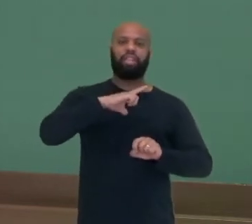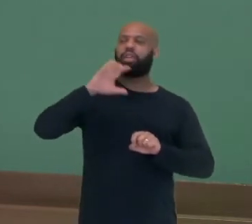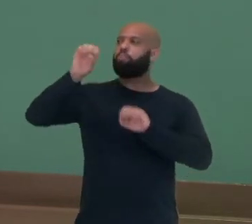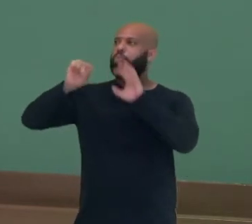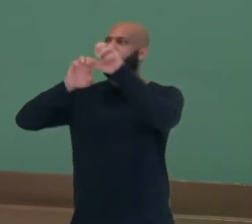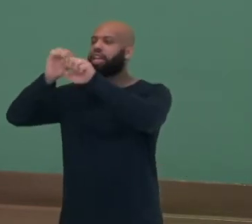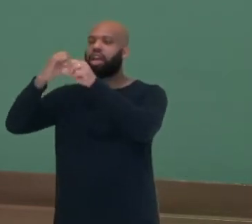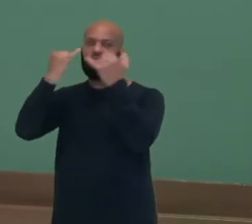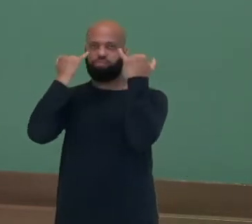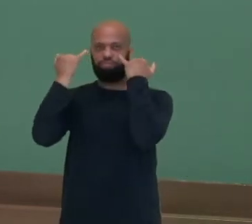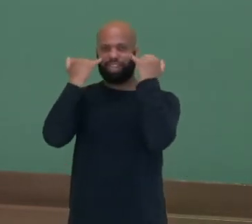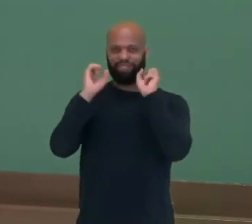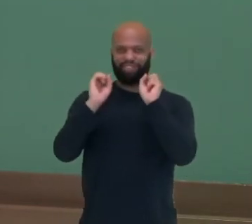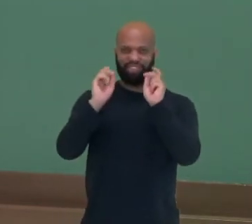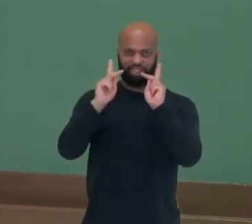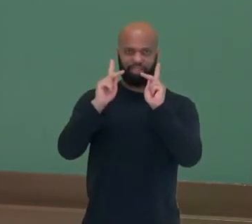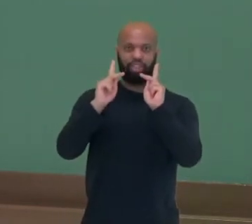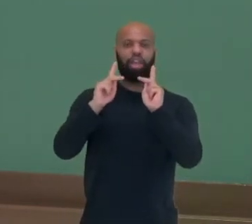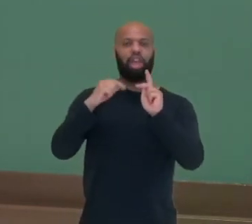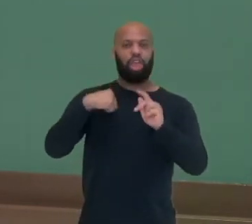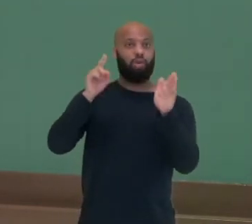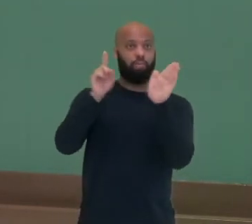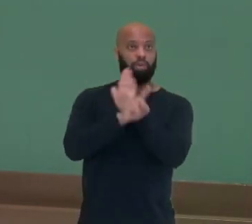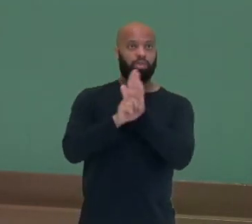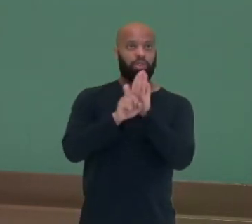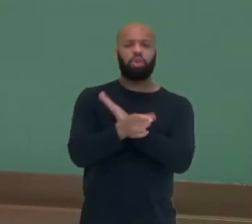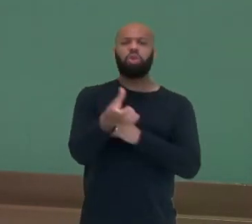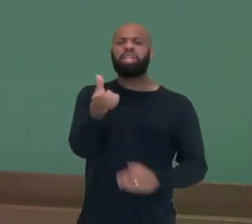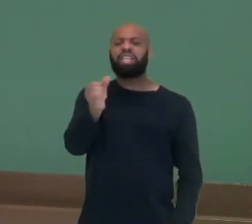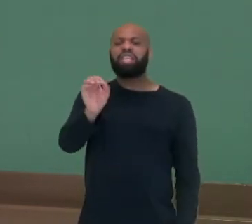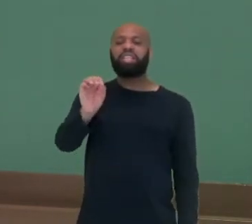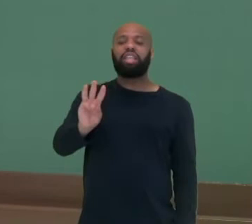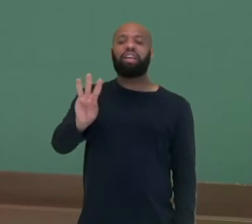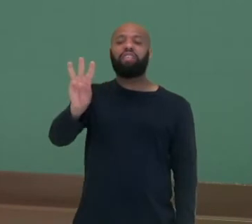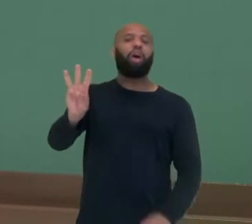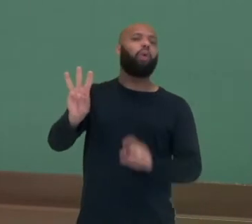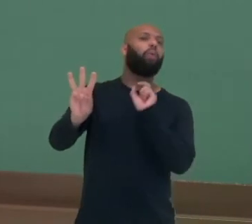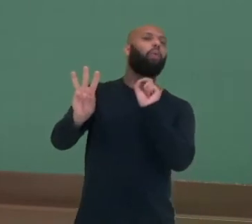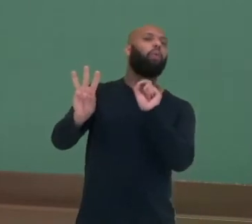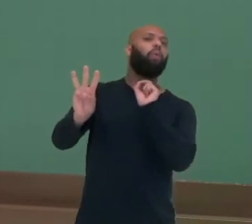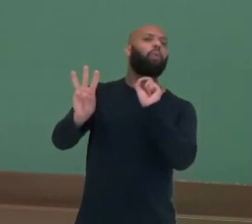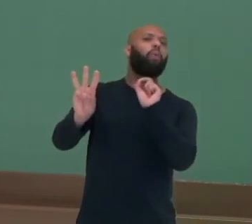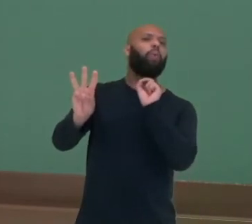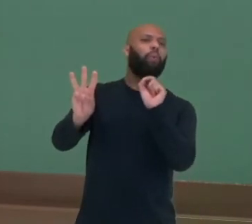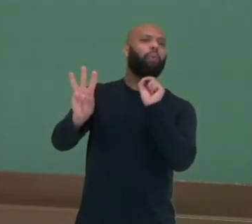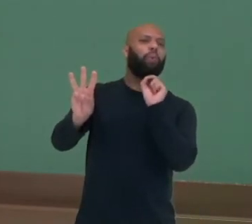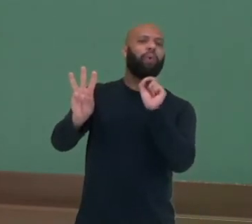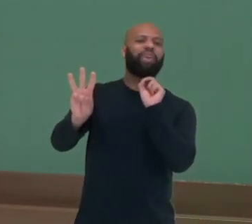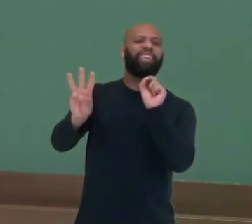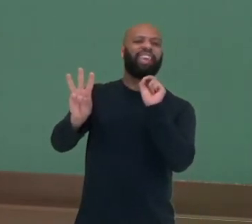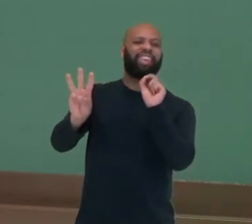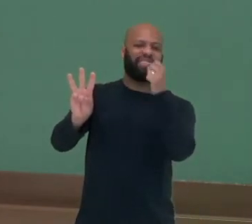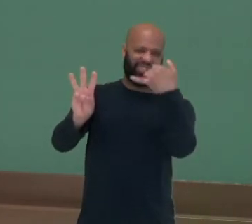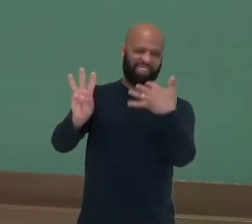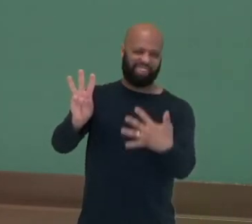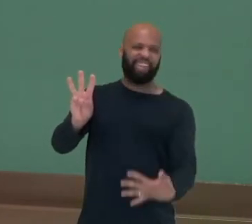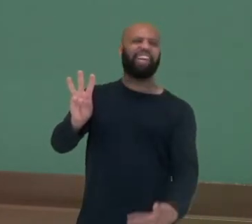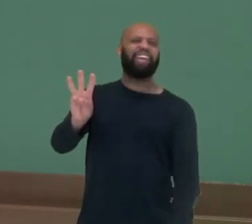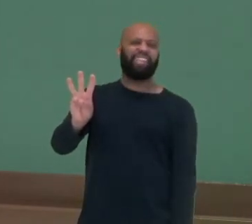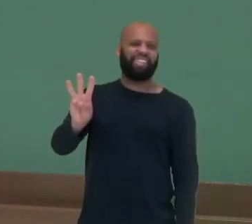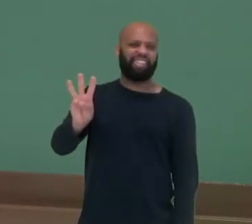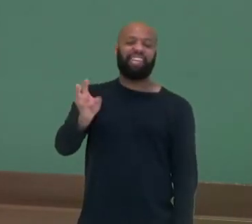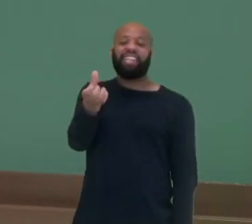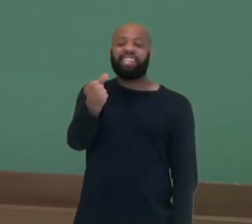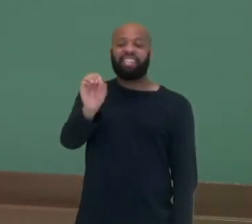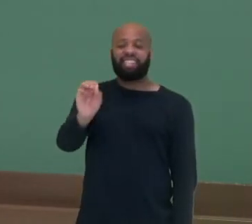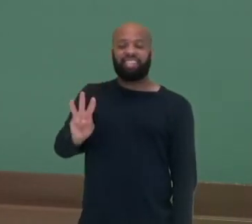algumas informações. Lembra que eu perguntei o que é 60 watts? Já conto para vocês.